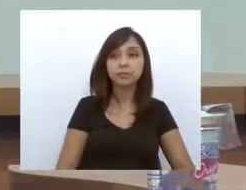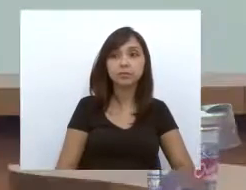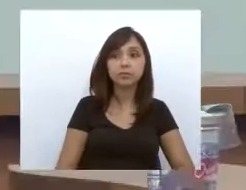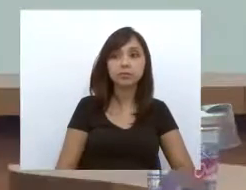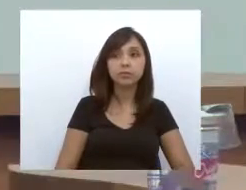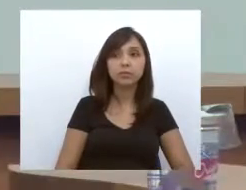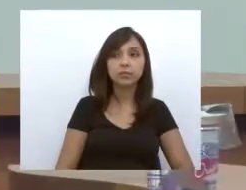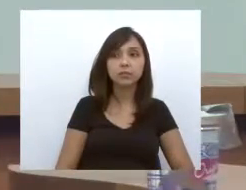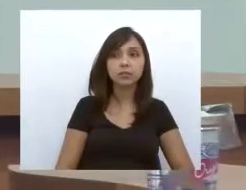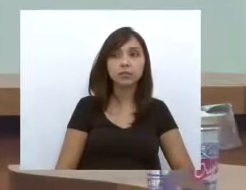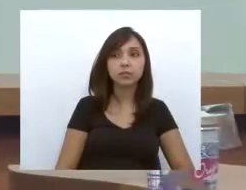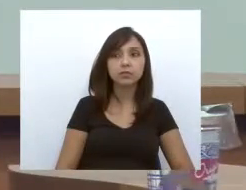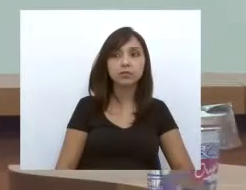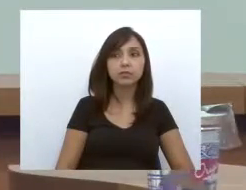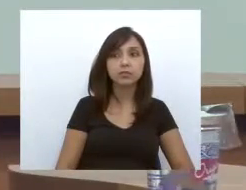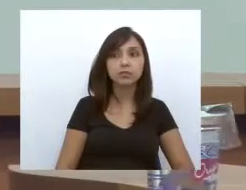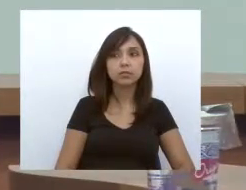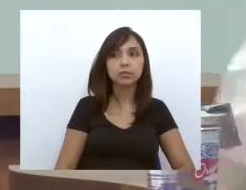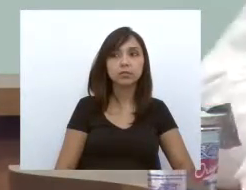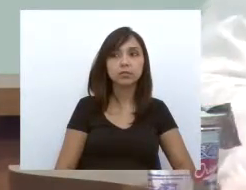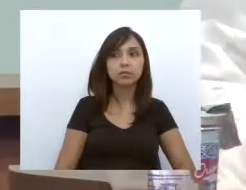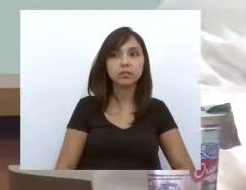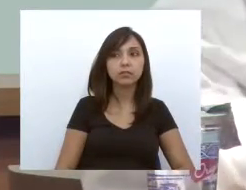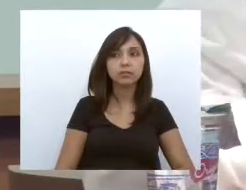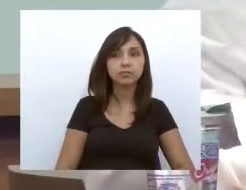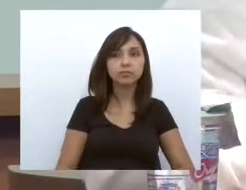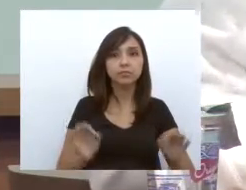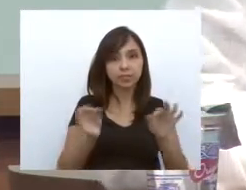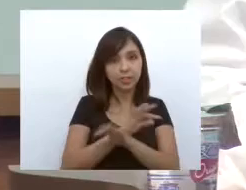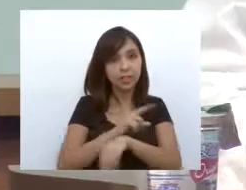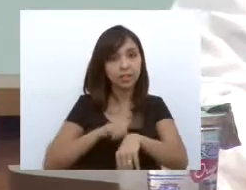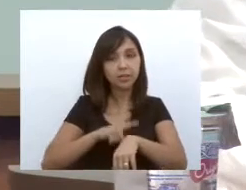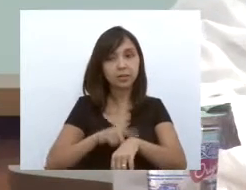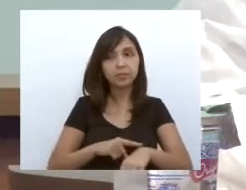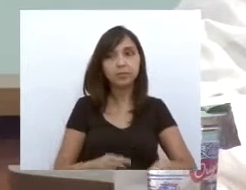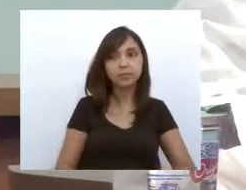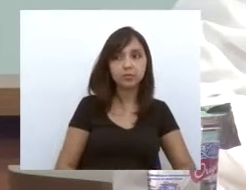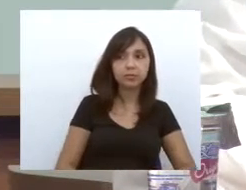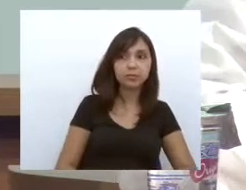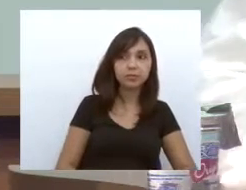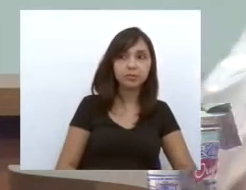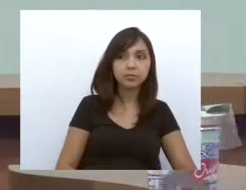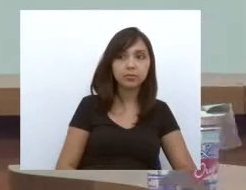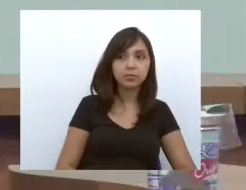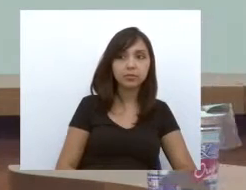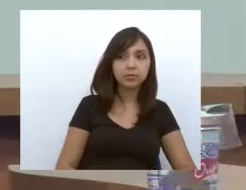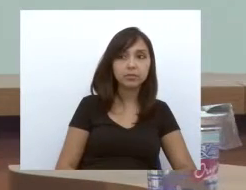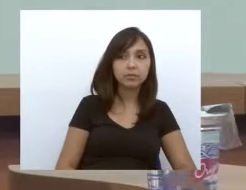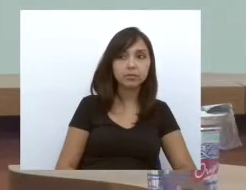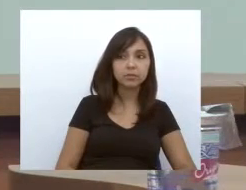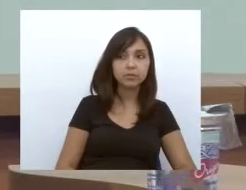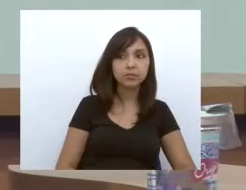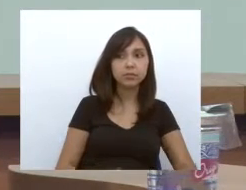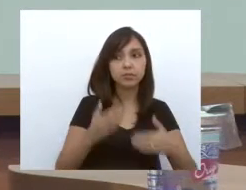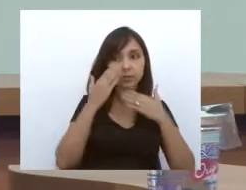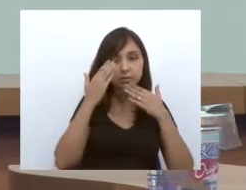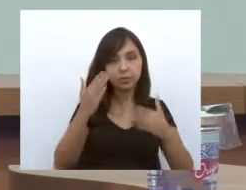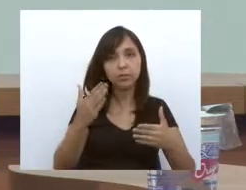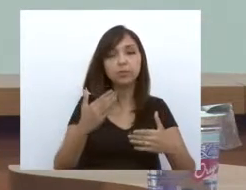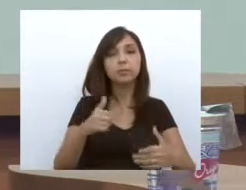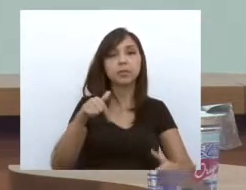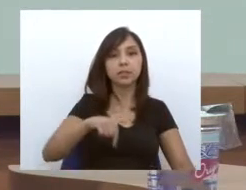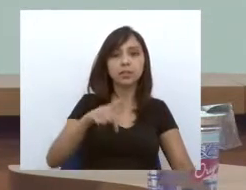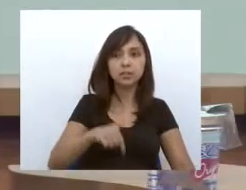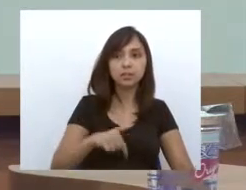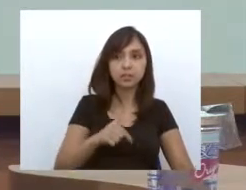ir para Zanin, a lata. Eu já abri um precedente, passaram dois minutos. Para concluir. Concluindo, muito eu vou cortar obrigado o... pela oportunidade